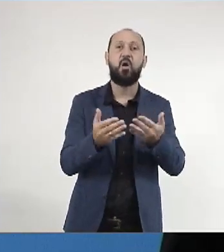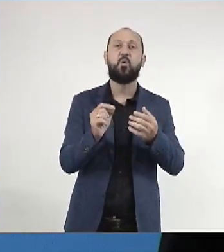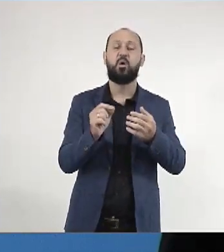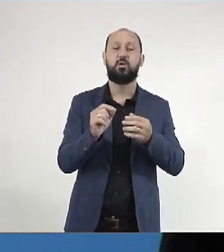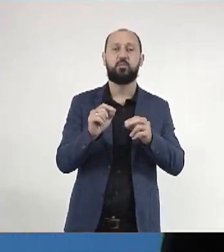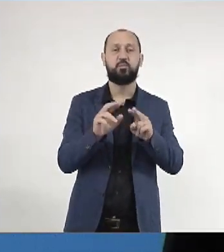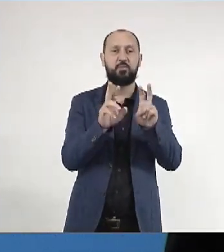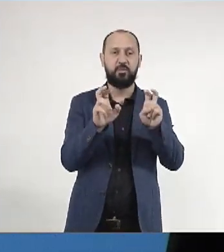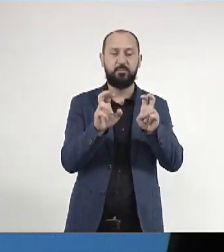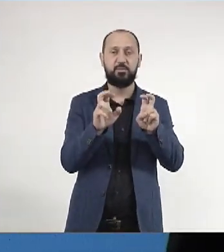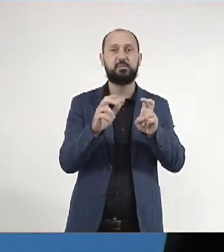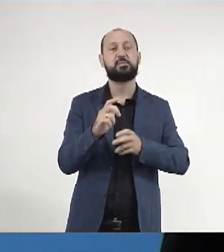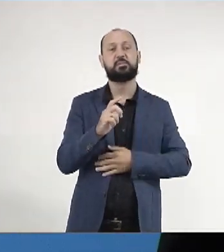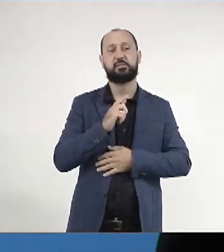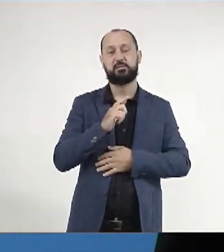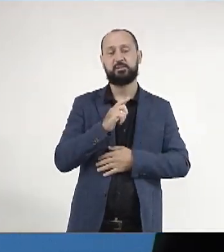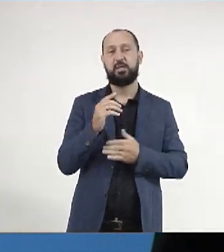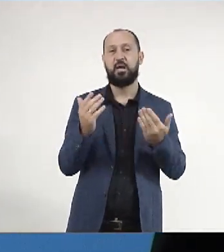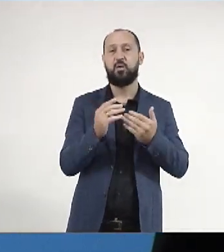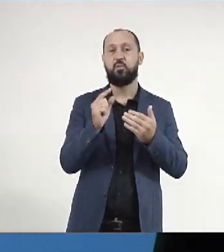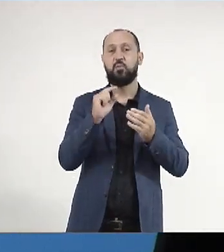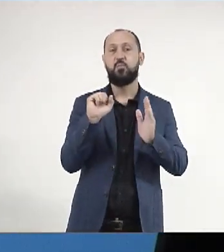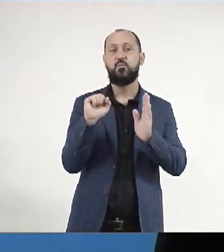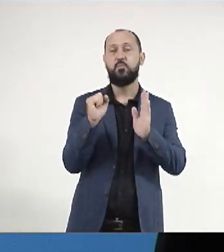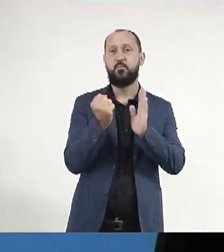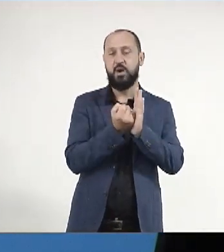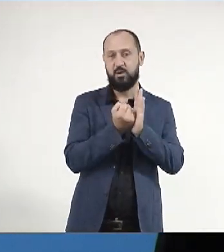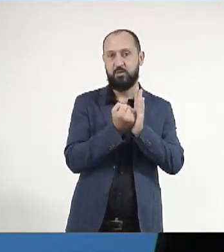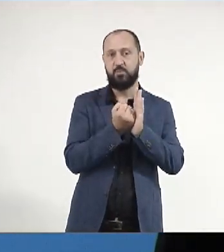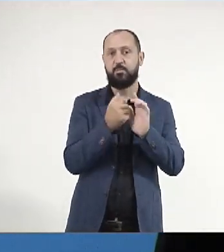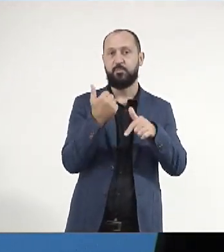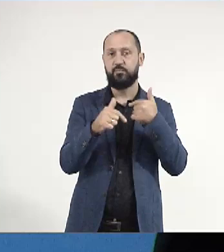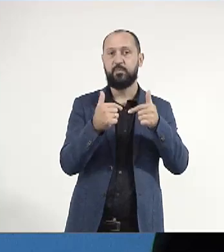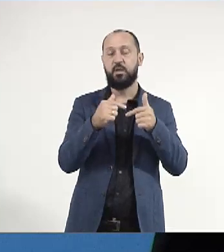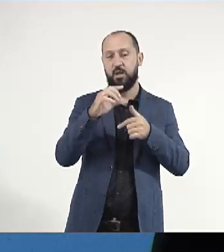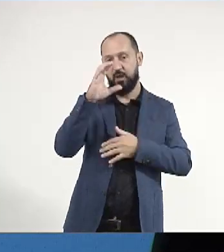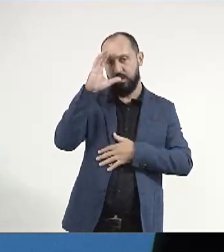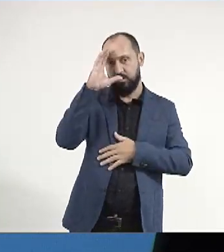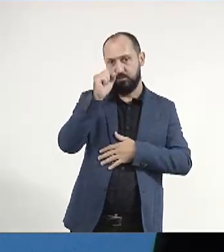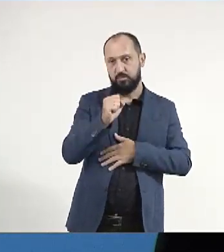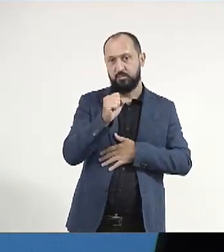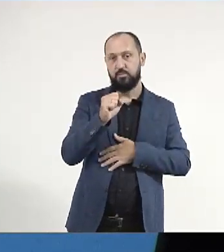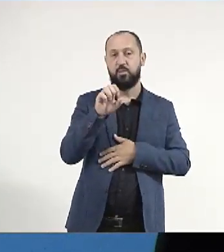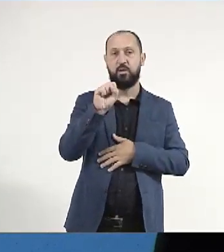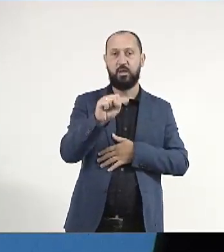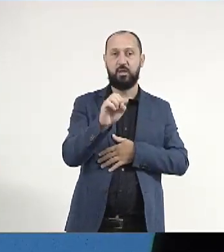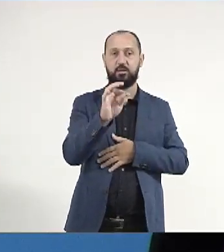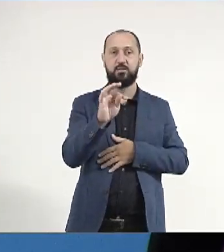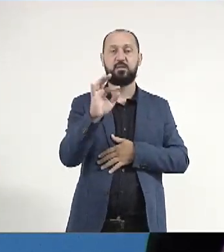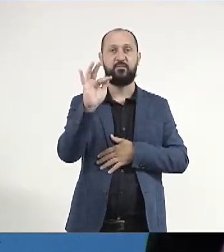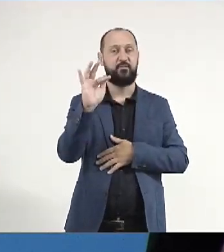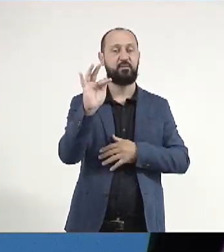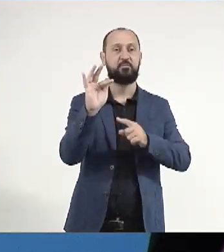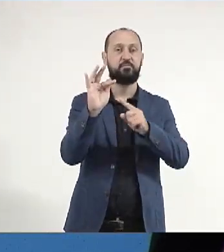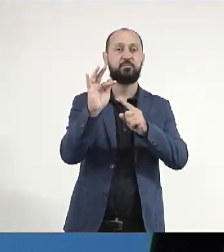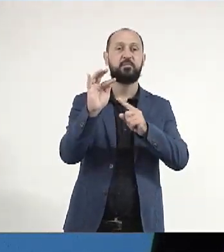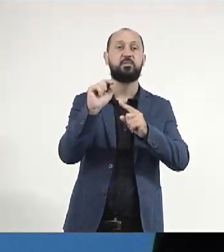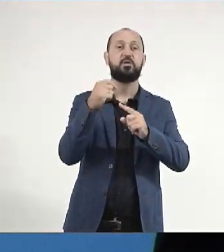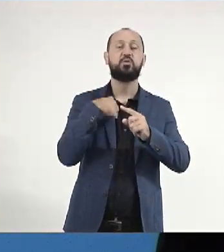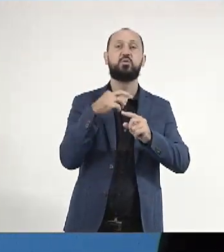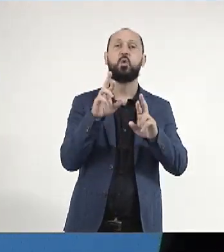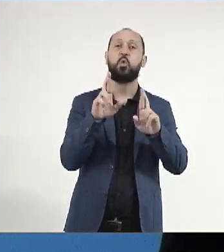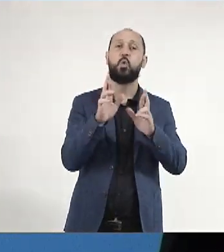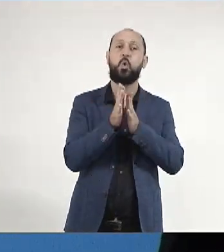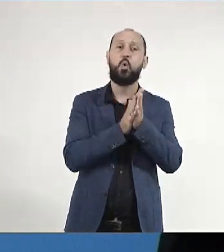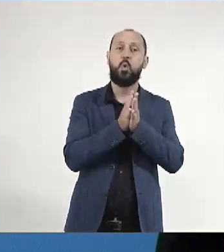esse tema, nós temos agora um marco para trabalhar, que é a decisão do Supremo Tribunal Federal, que nós